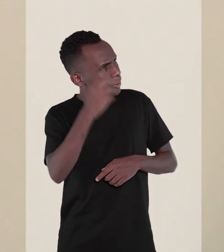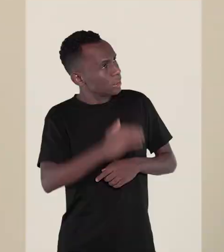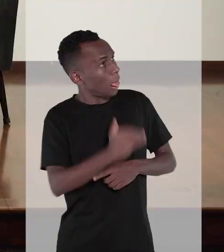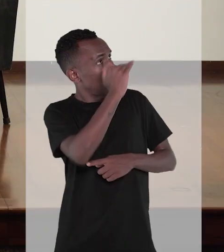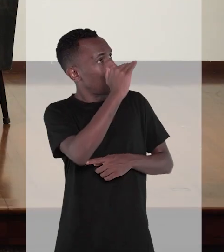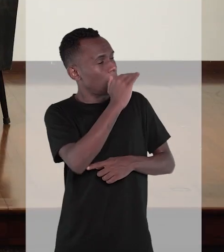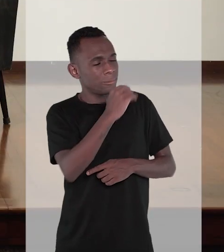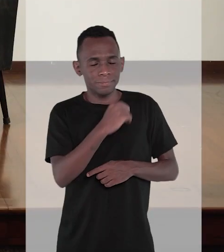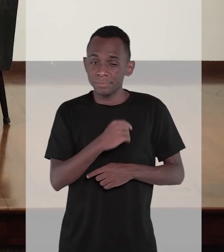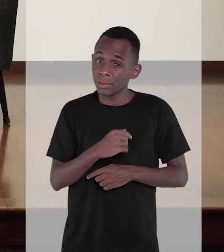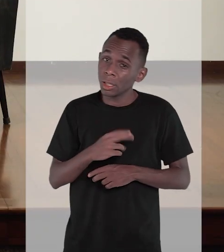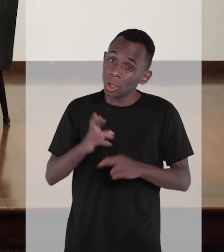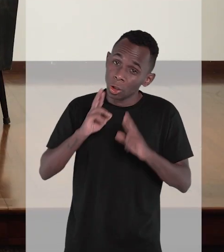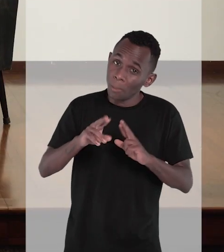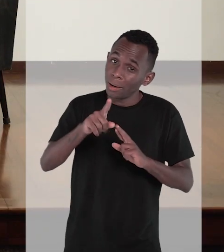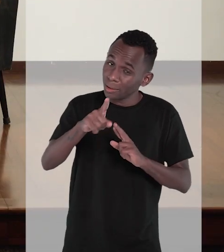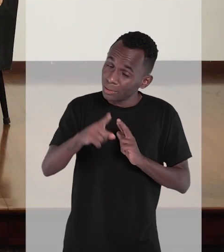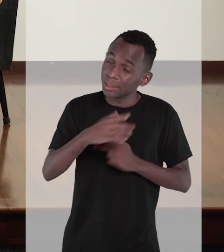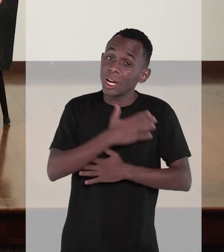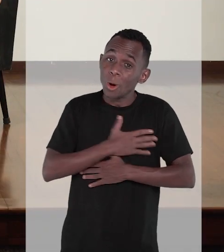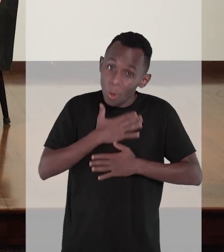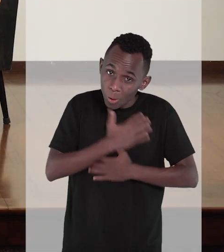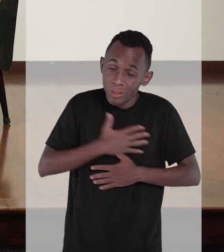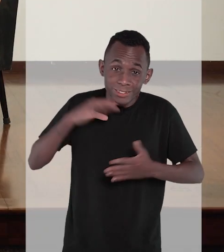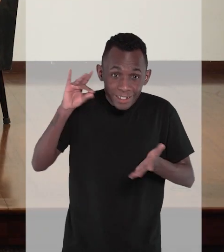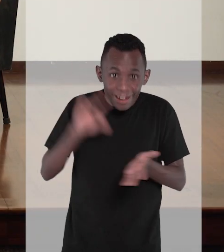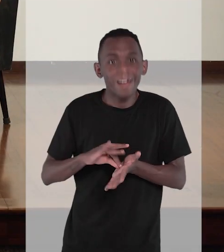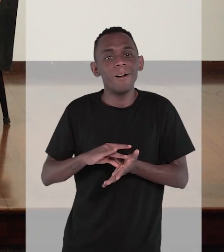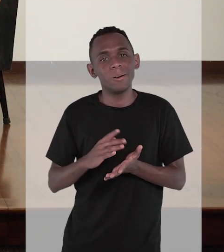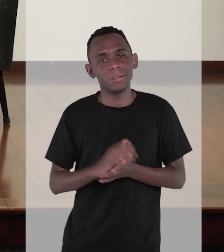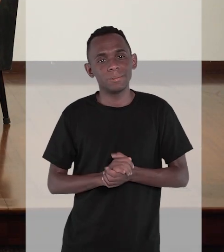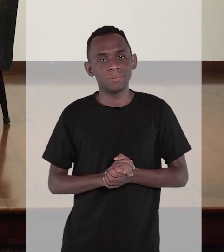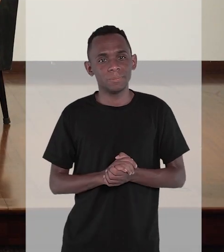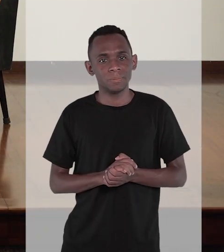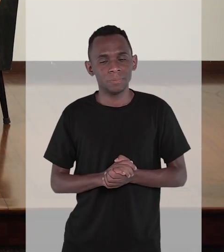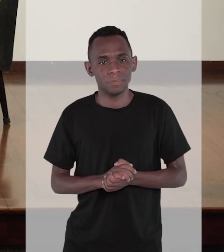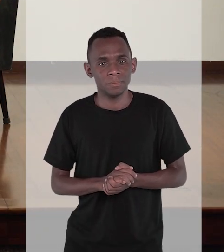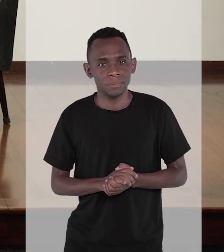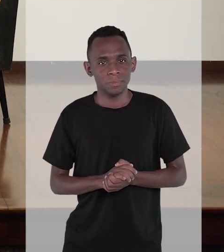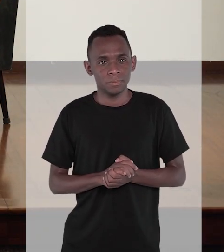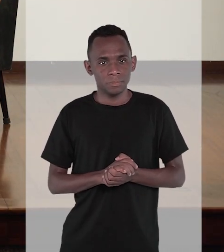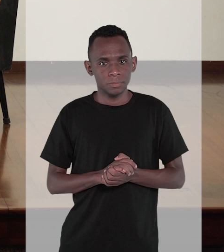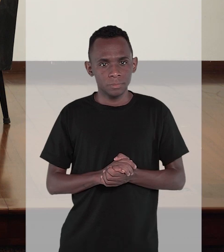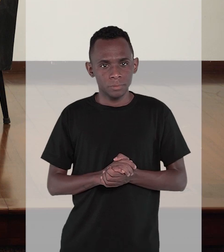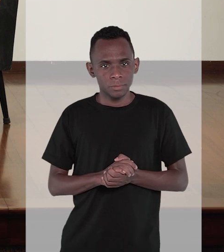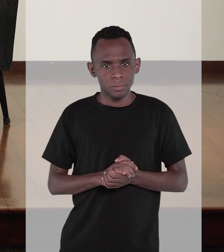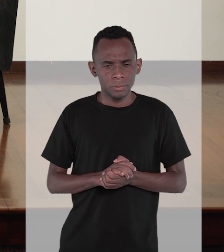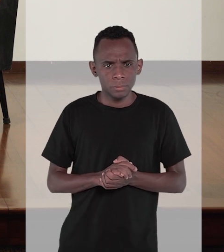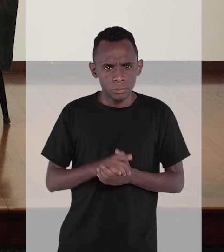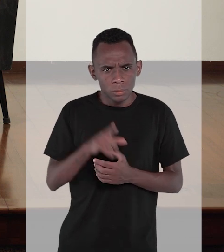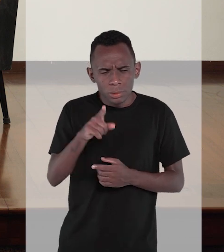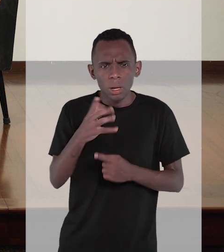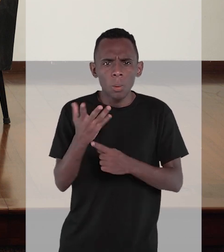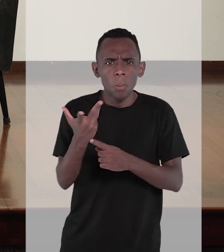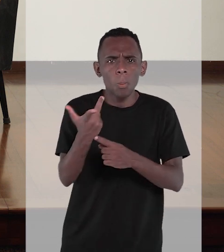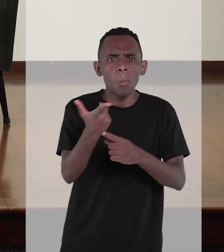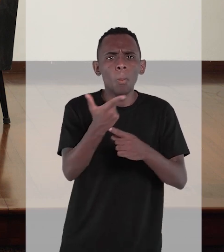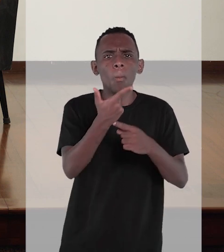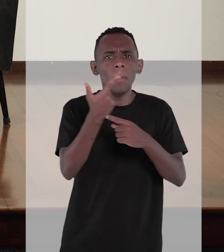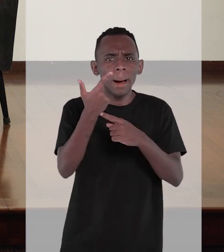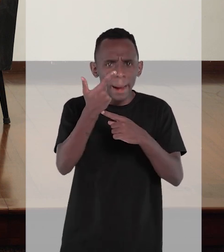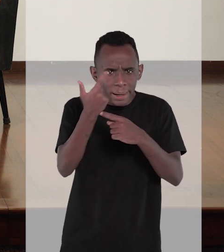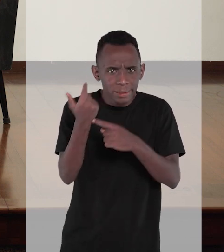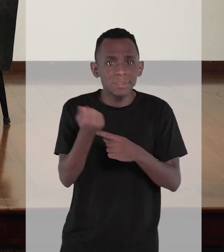impressão. Não, eu tenho certeza que não. Muito obrigada. Zélia, e você é uma artista